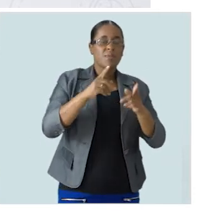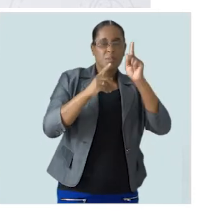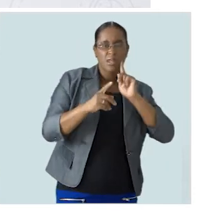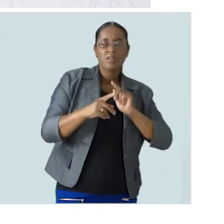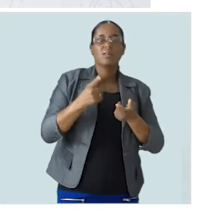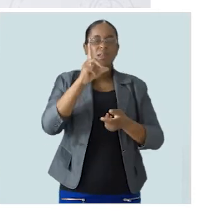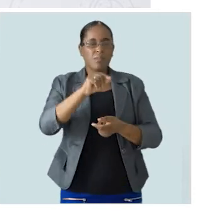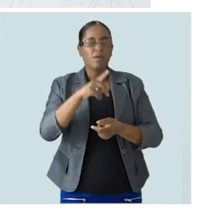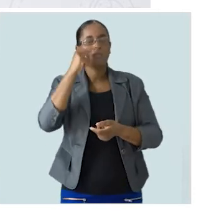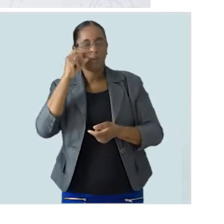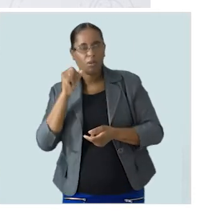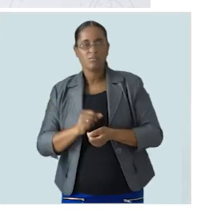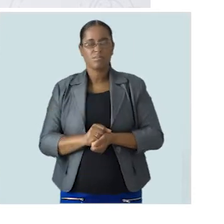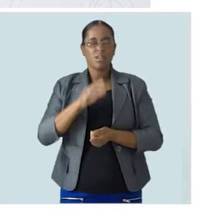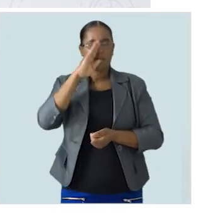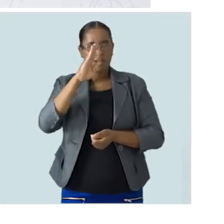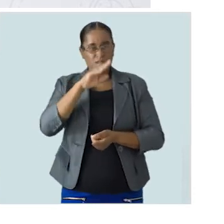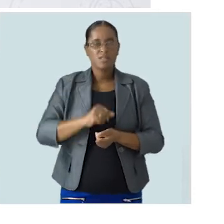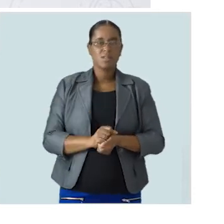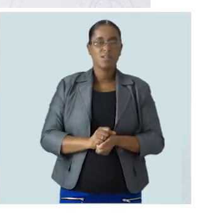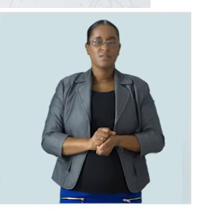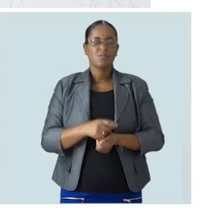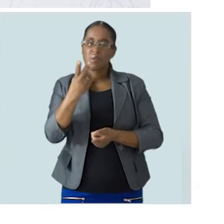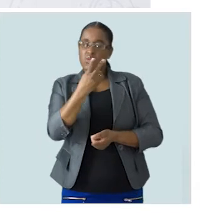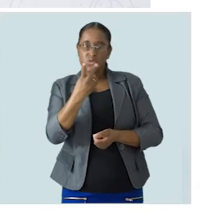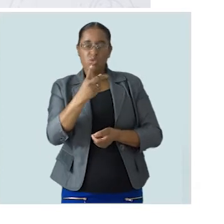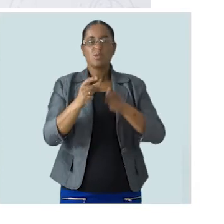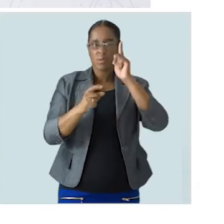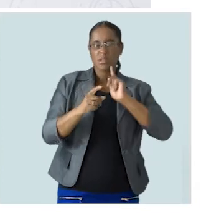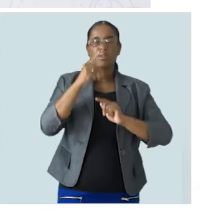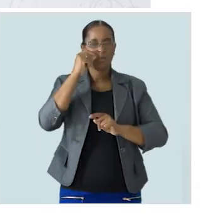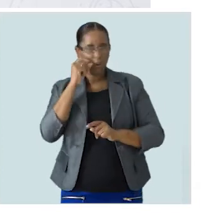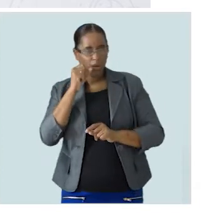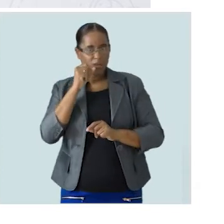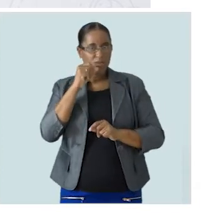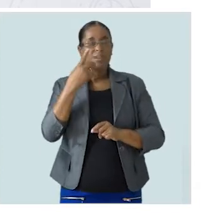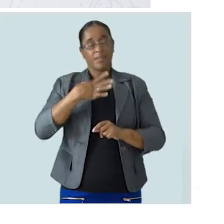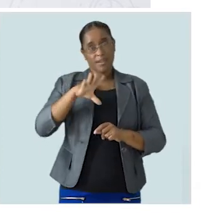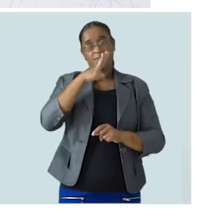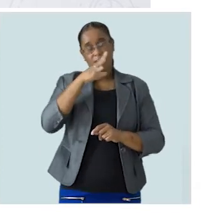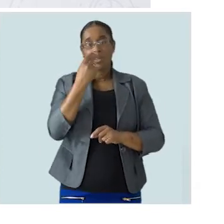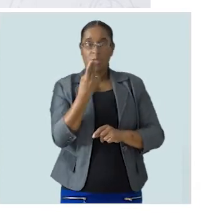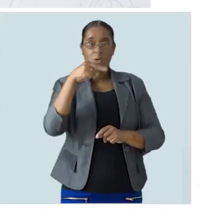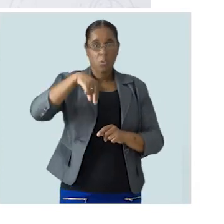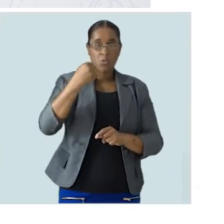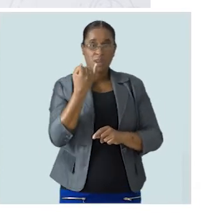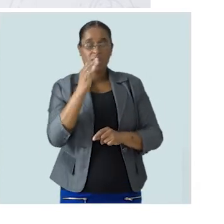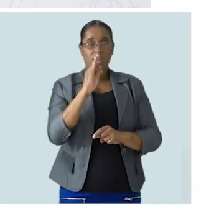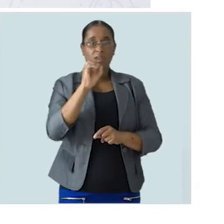feminino, então quer dizer que é uniforme, claro. E se temos de